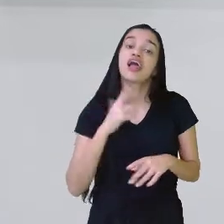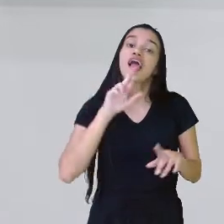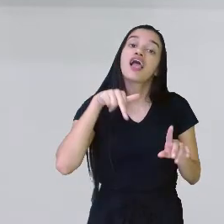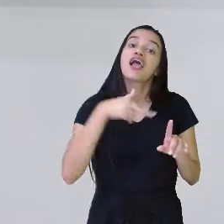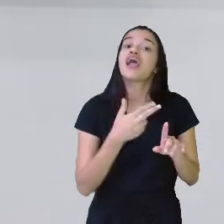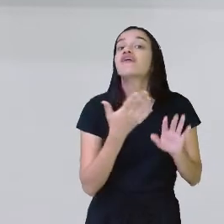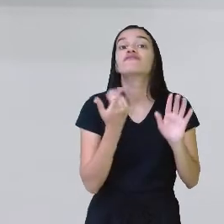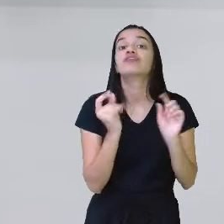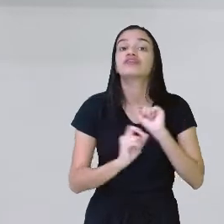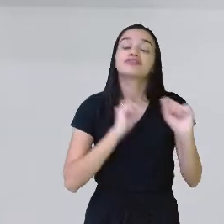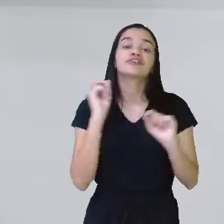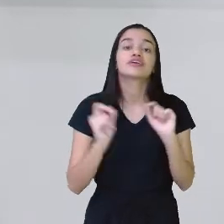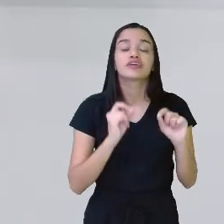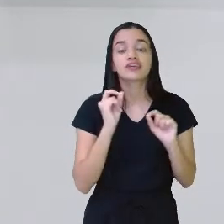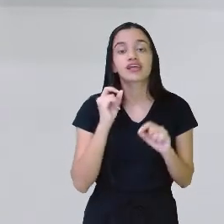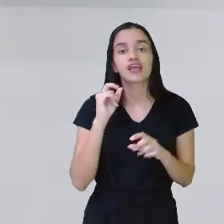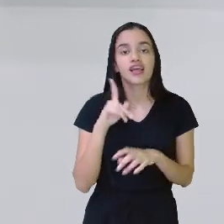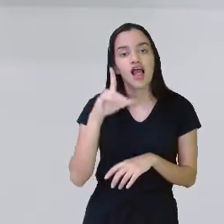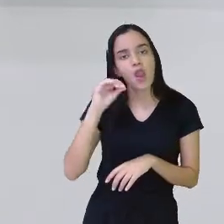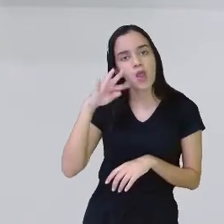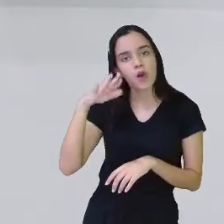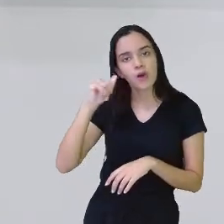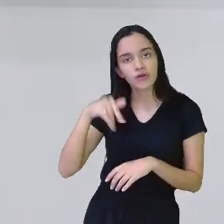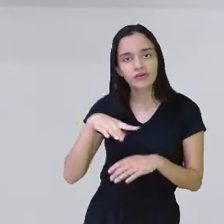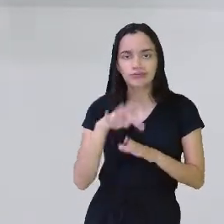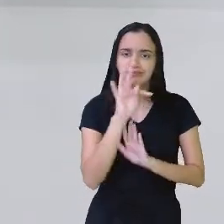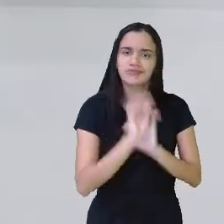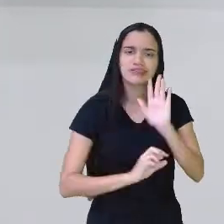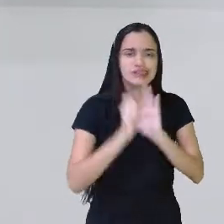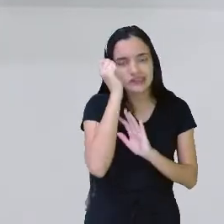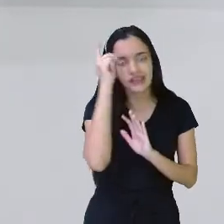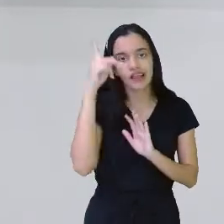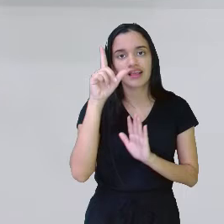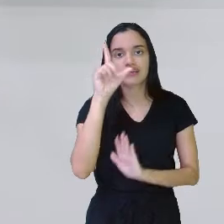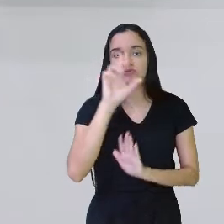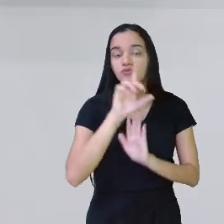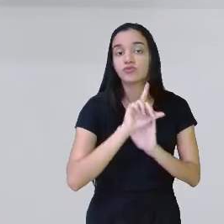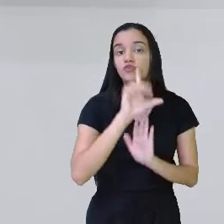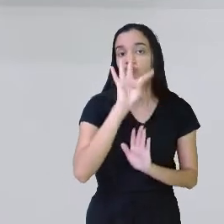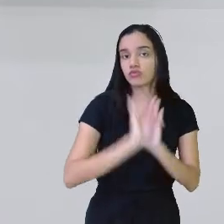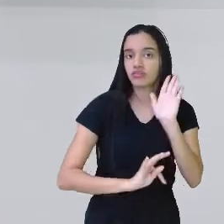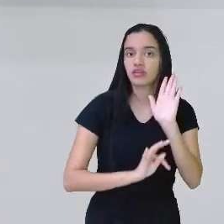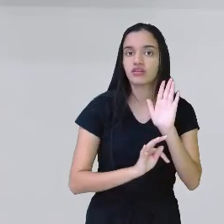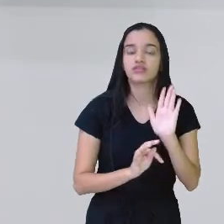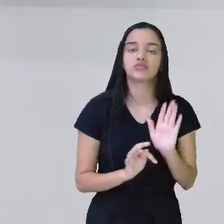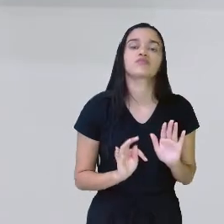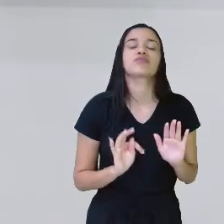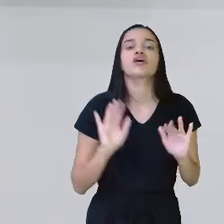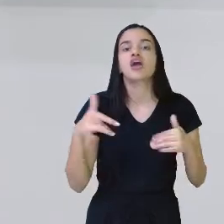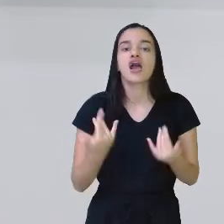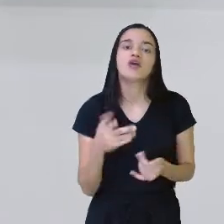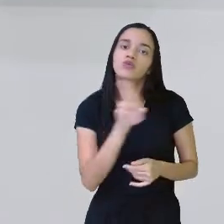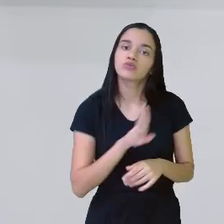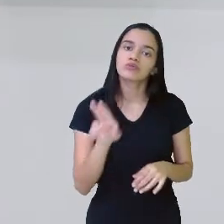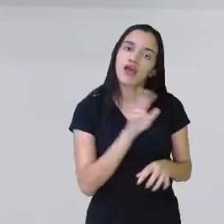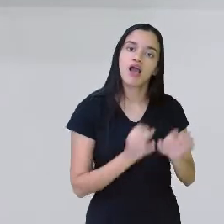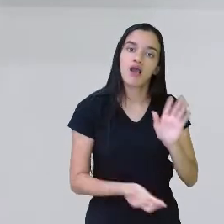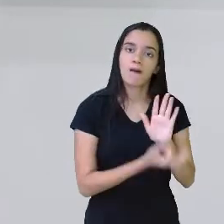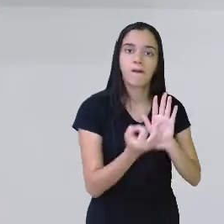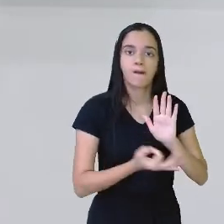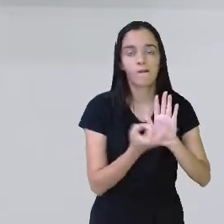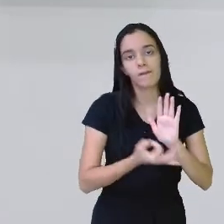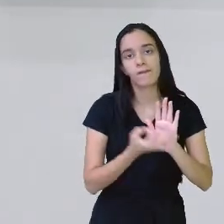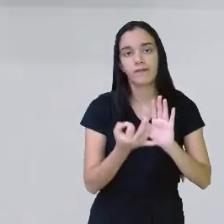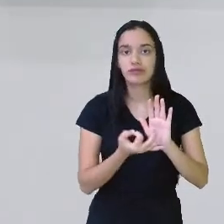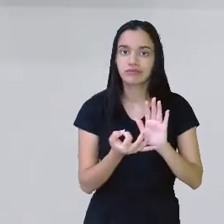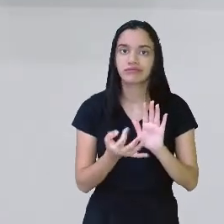referência à lógica do texto, às ideias do texto. Então, você usar ideias que não se contradigam, você usar argumentos lógicos,